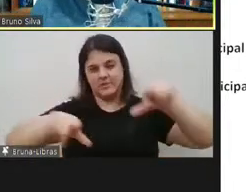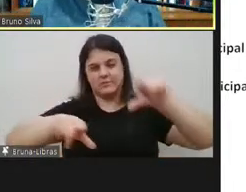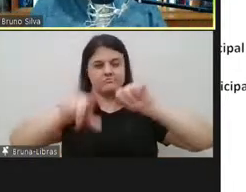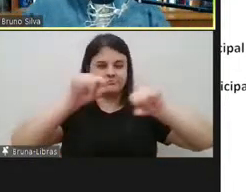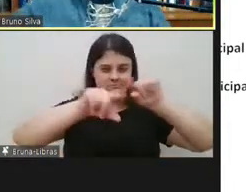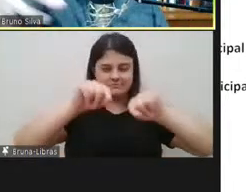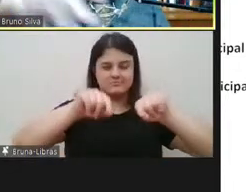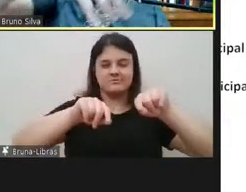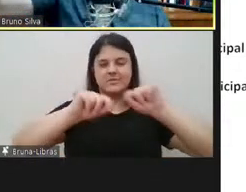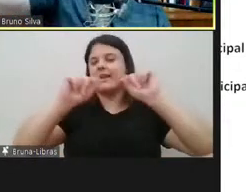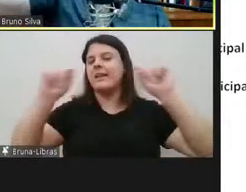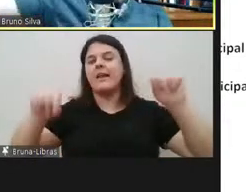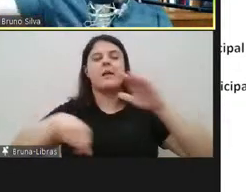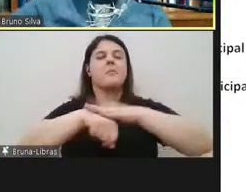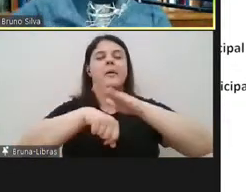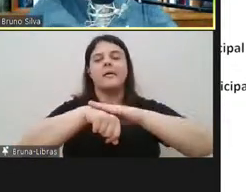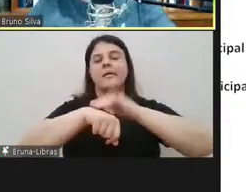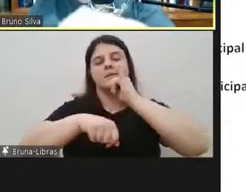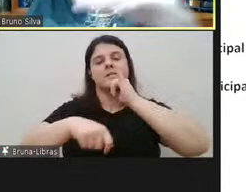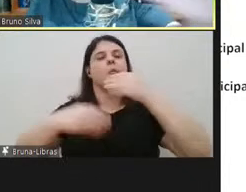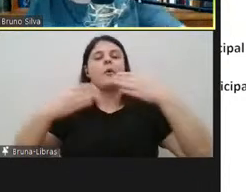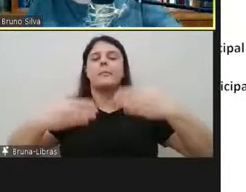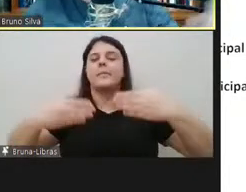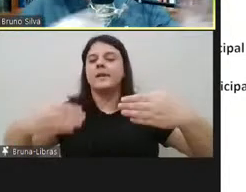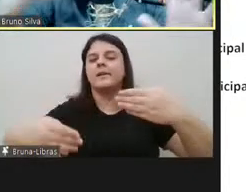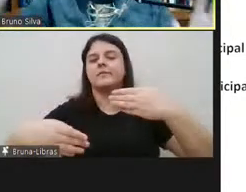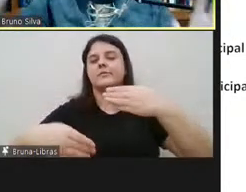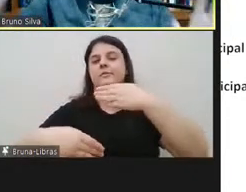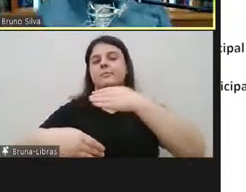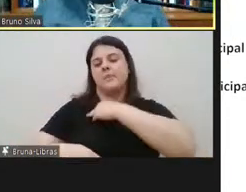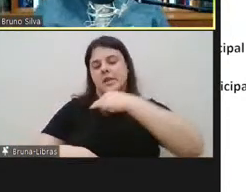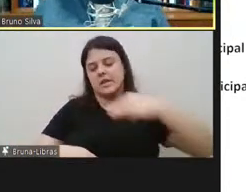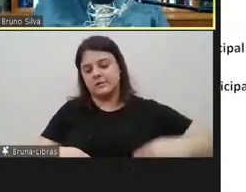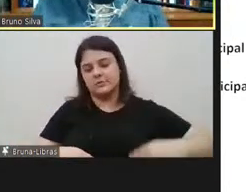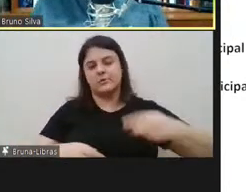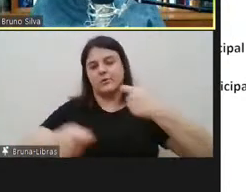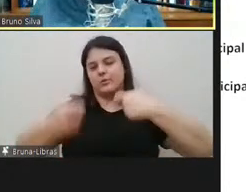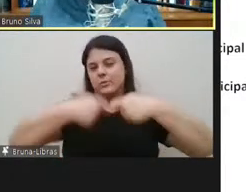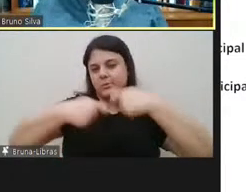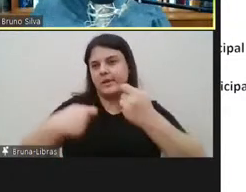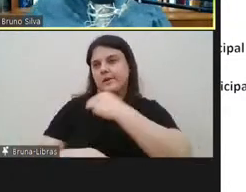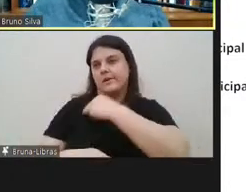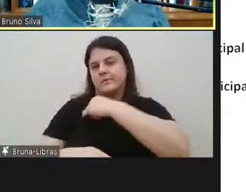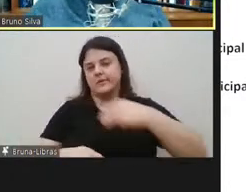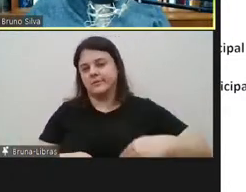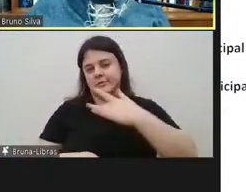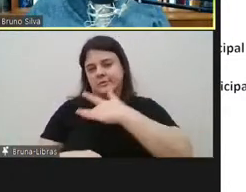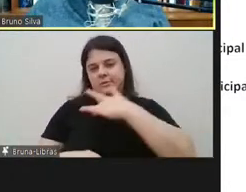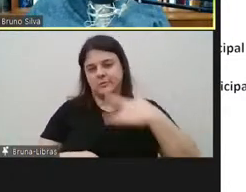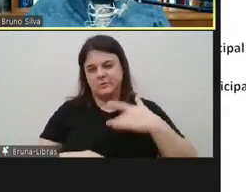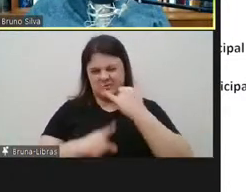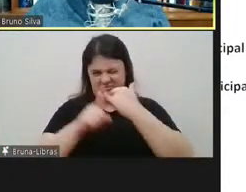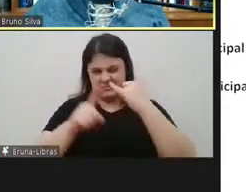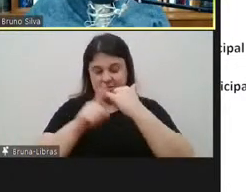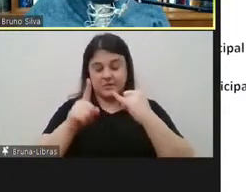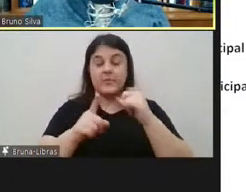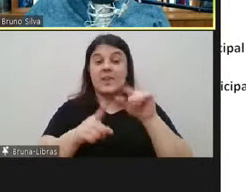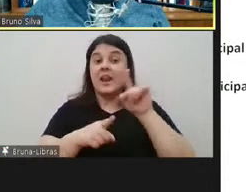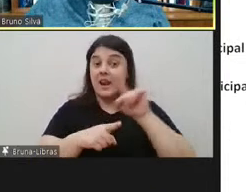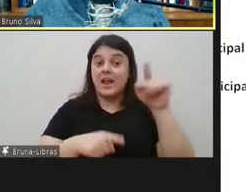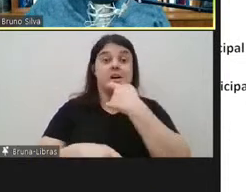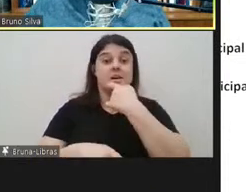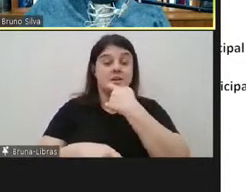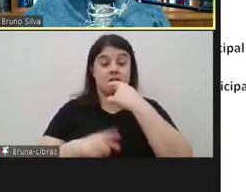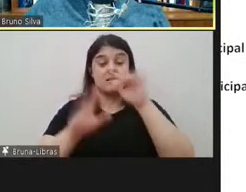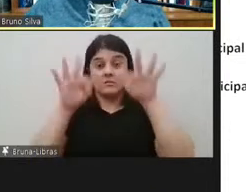todos os demais membros aqui vai ser uma espécie o ministro da economia da saúde assim por diante Então o que acontece ali no Reino Unido logo que terminaram